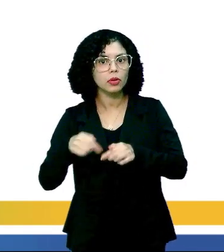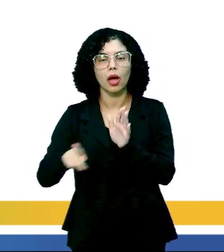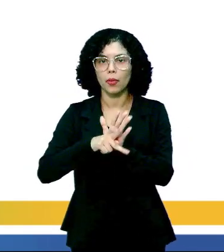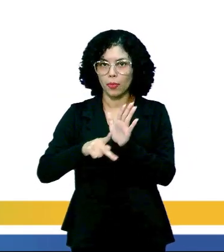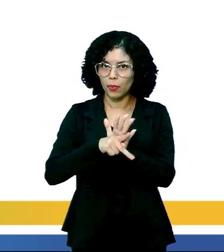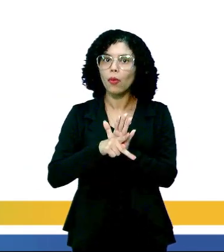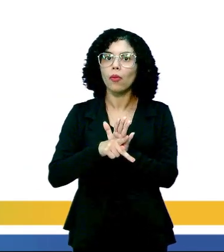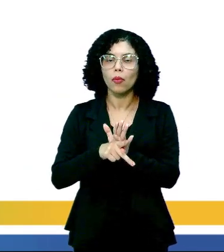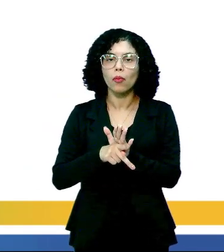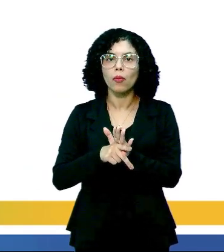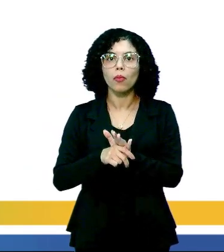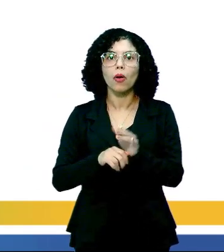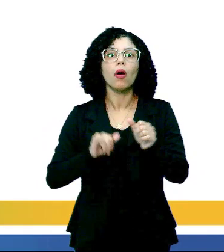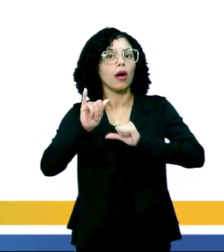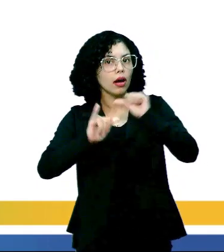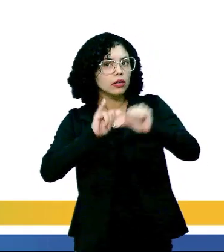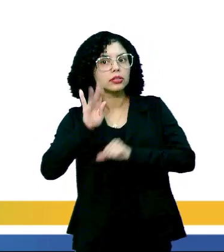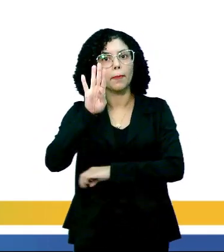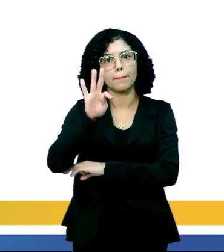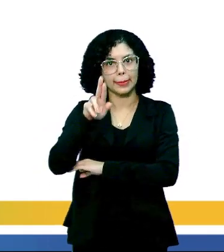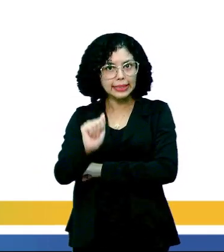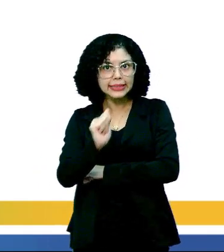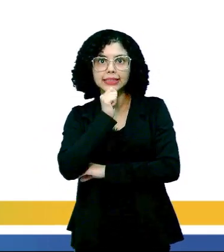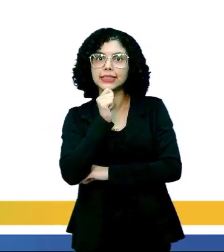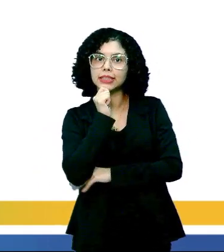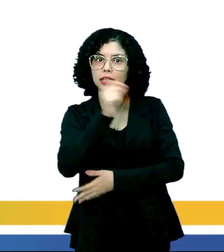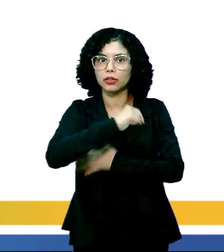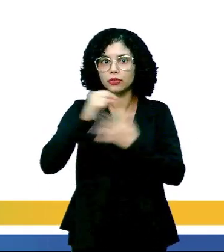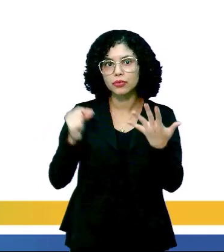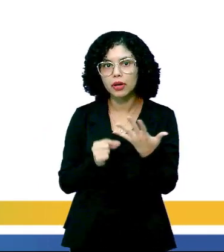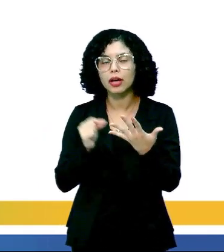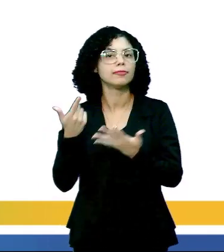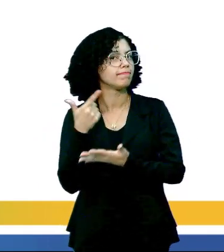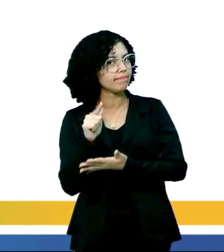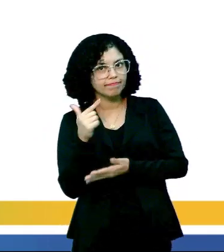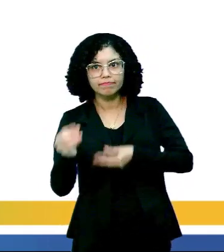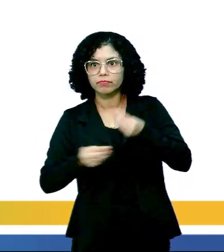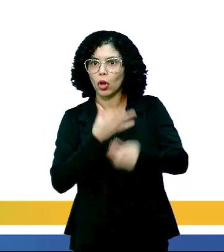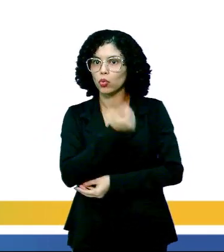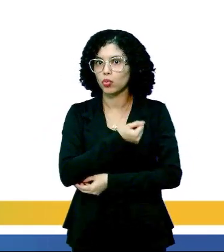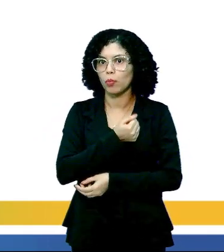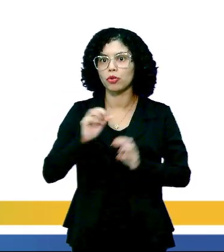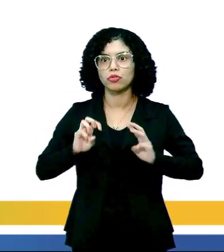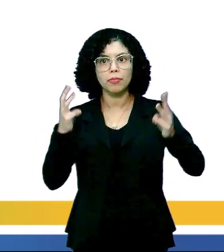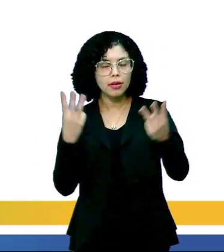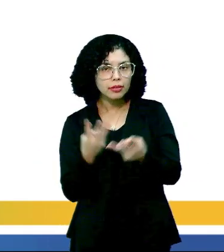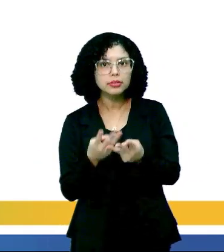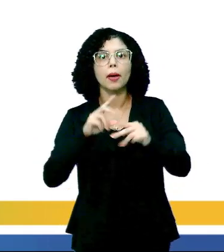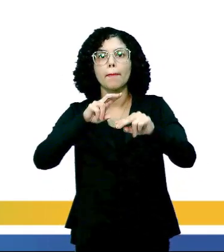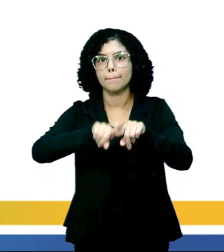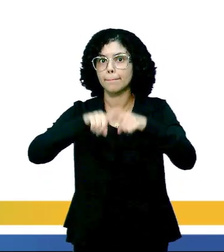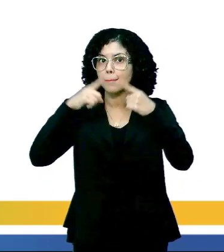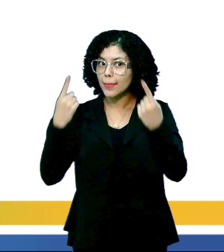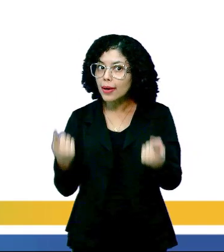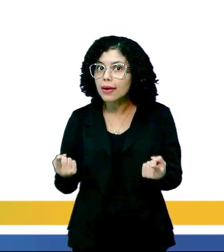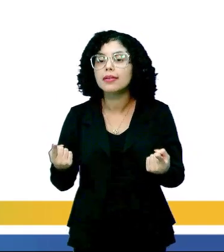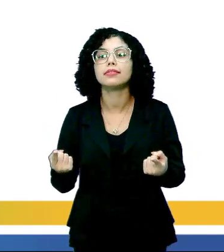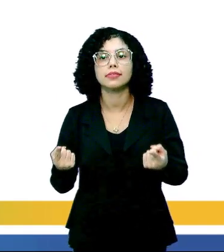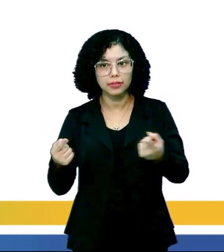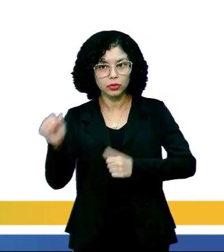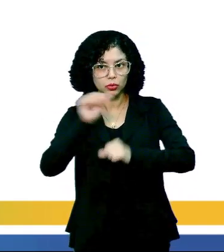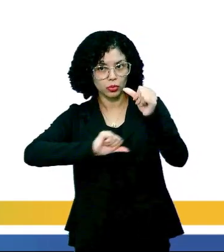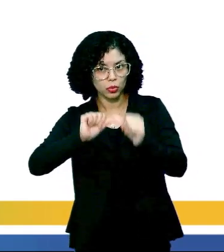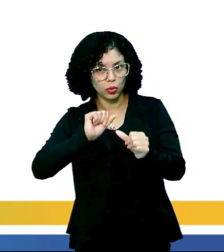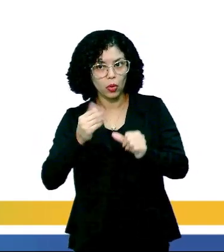submetido a uma radiação beta, esse elemento químico ele não vai mudar o seu número de massa, porém, ele vai mudar o seu